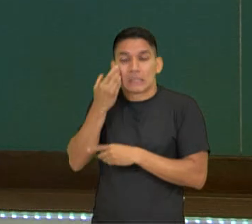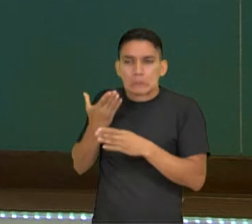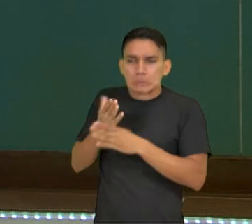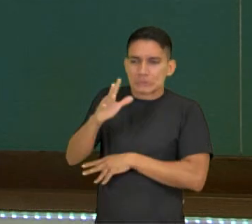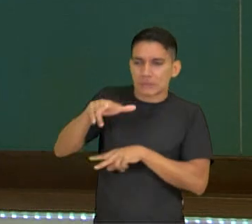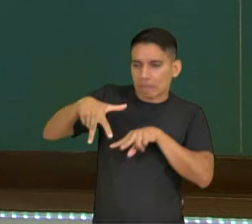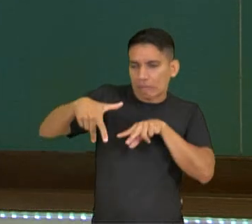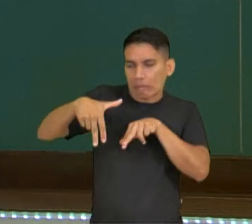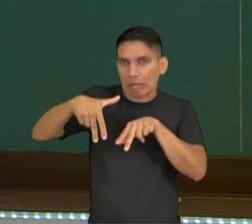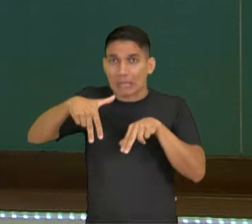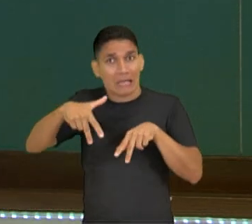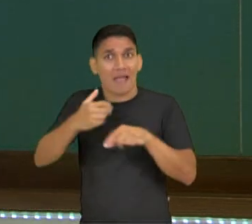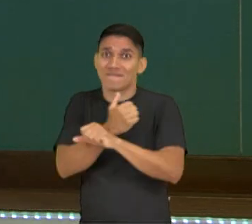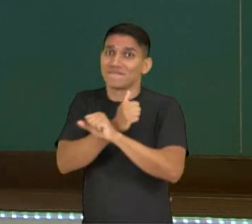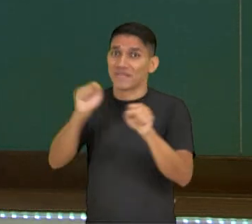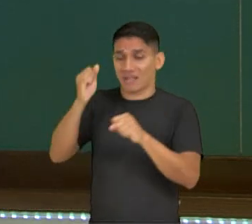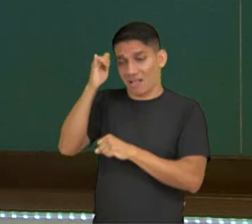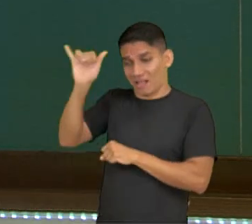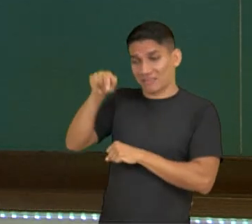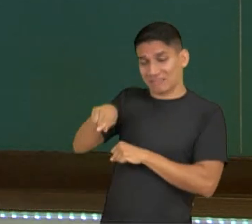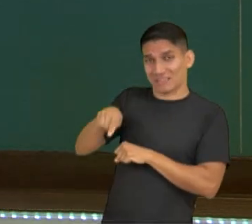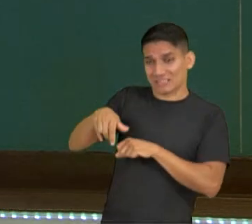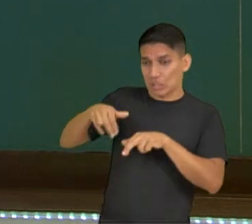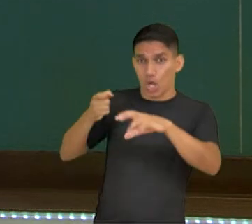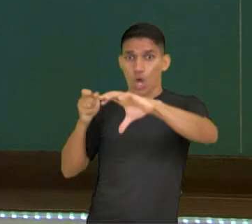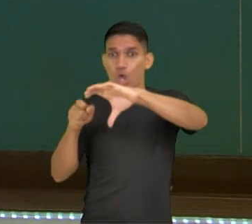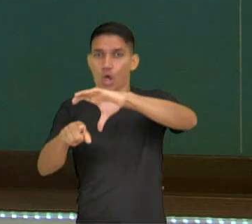tentar não deixar ele fazer o gol.